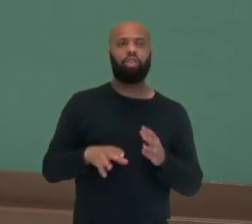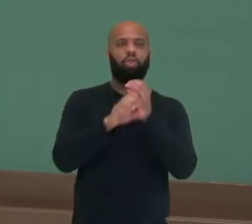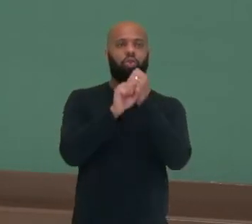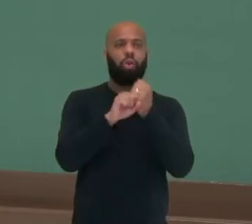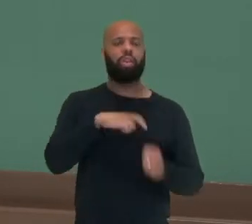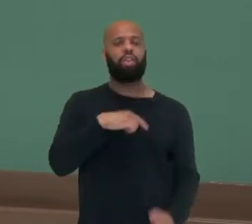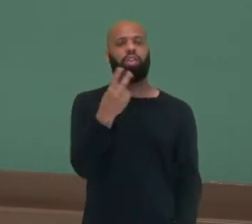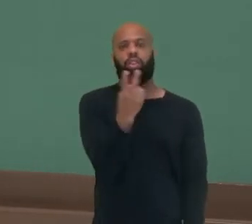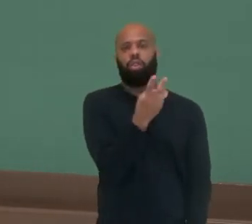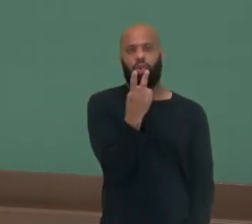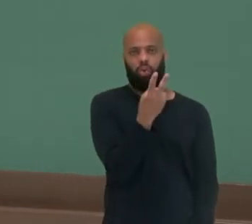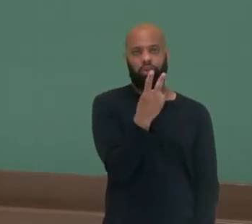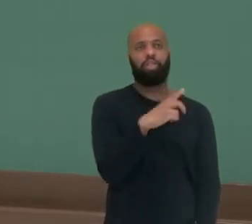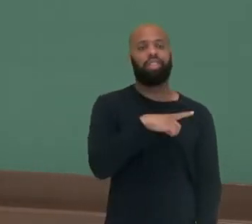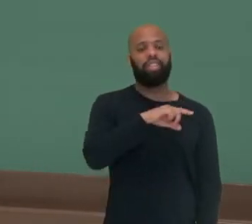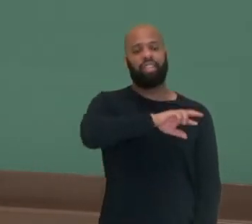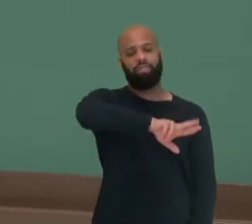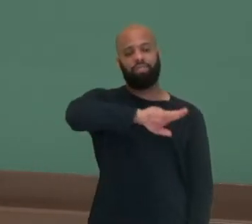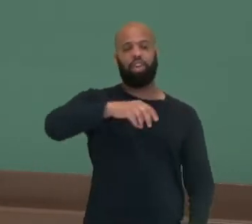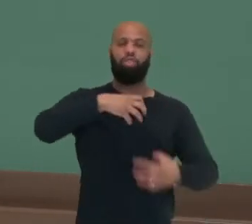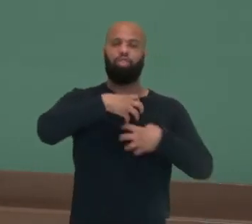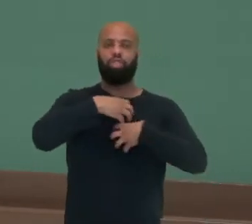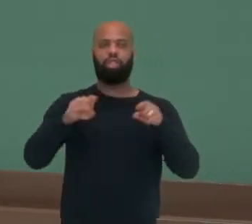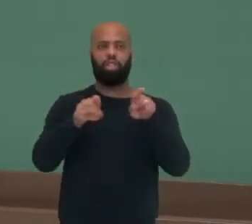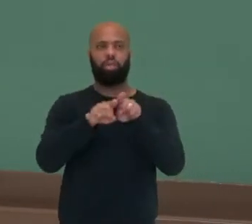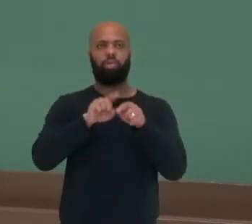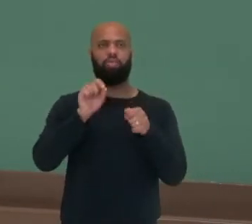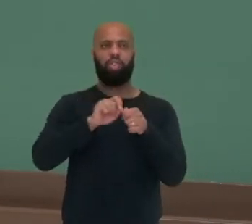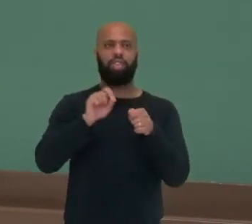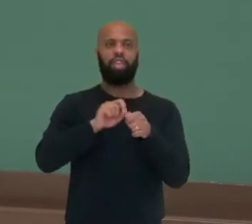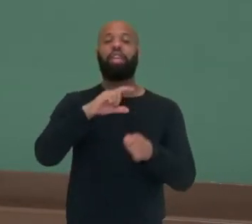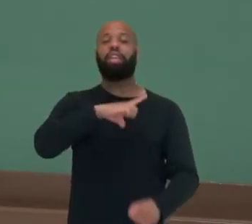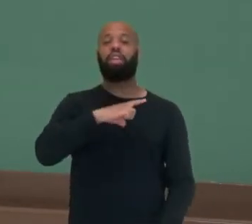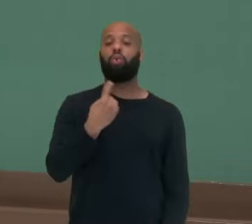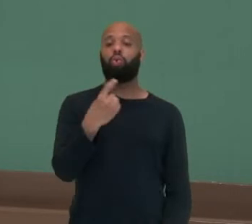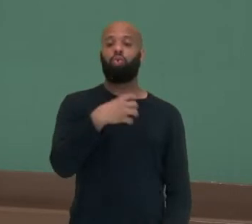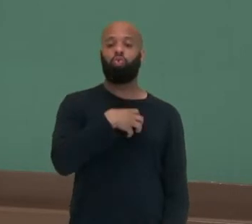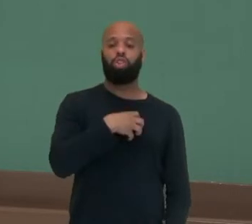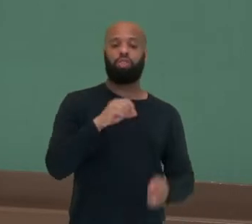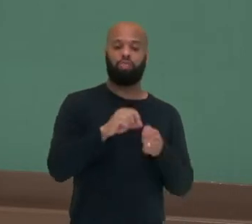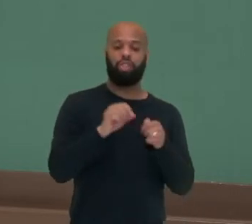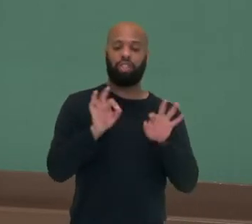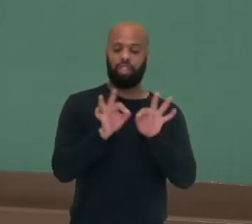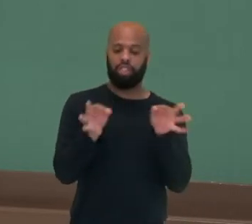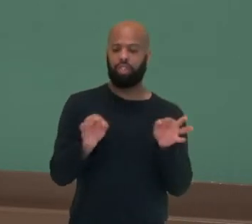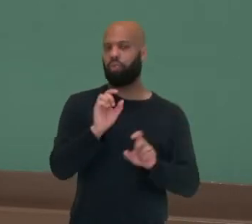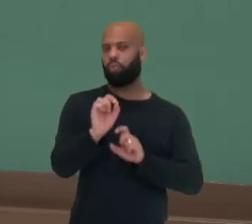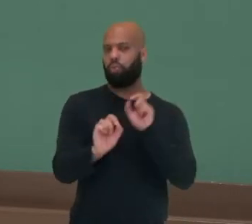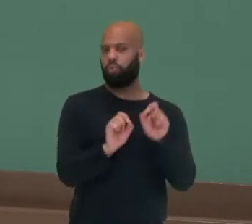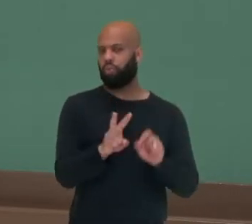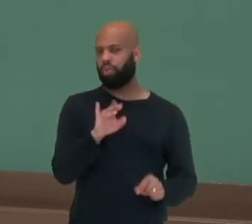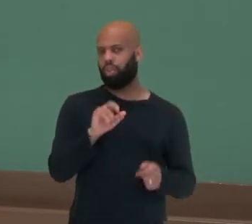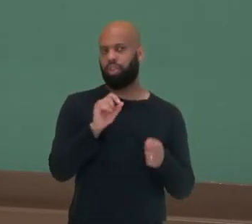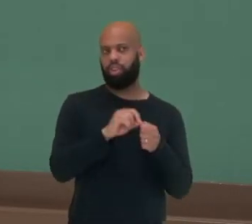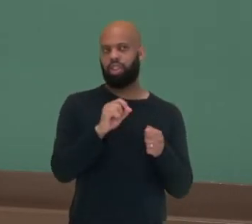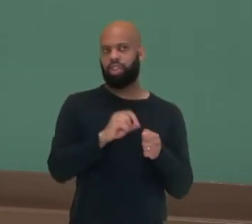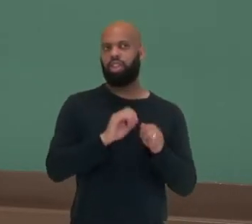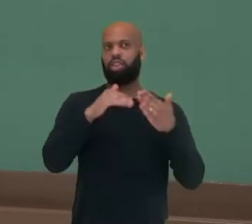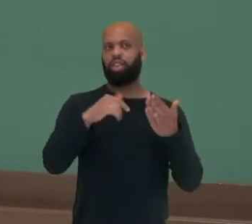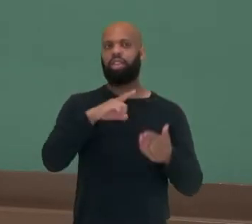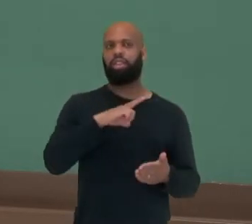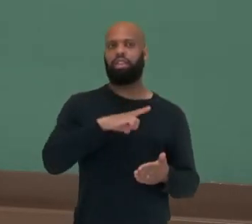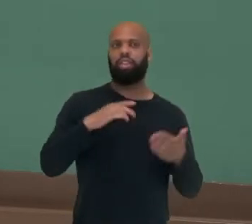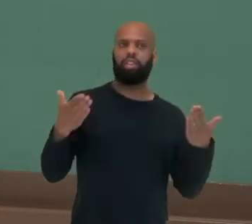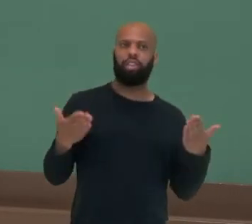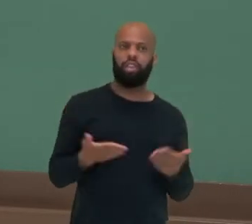dois valores, tem várias maneiras de a gente fazer. Uma maneira bem simples de a gente fazer, o que eu vou fazer? Nessa